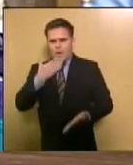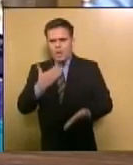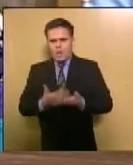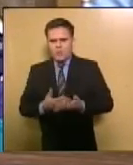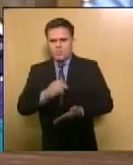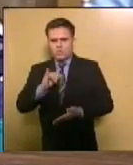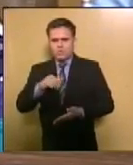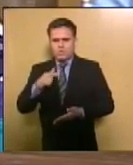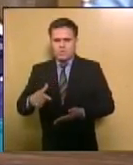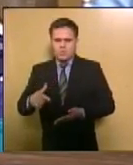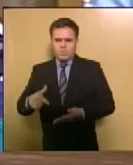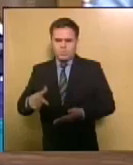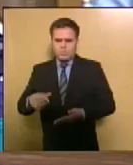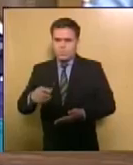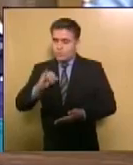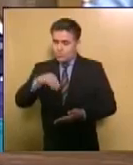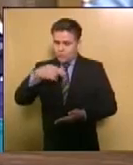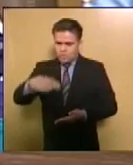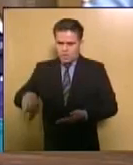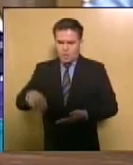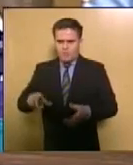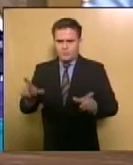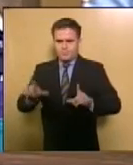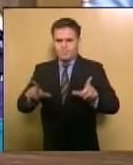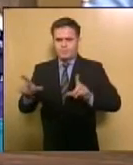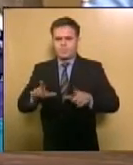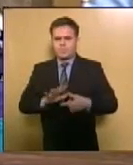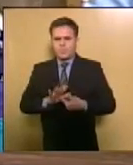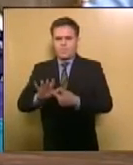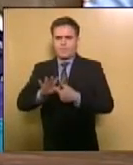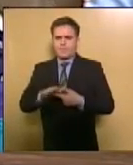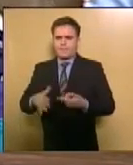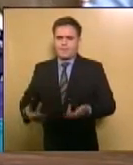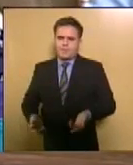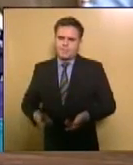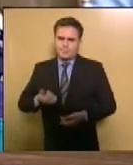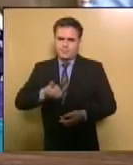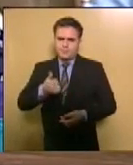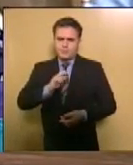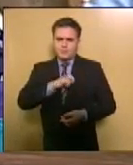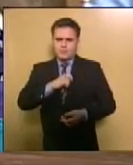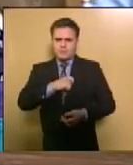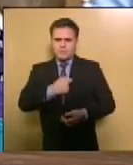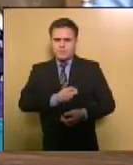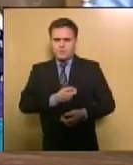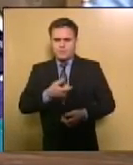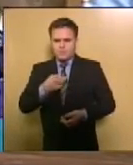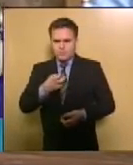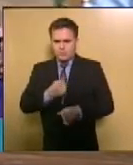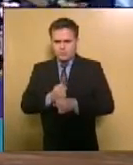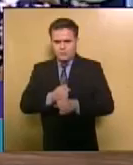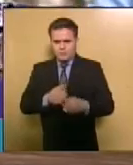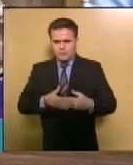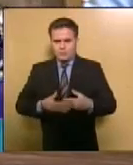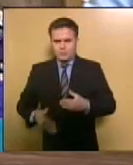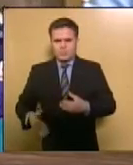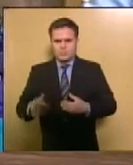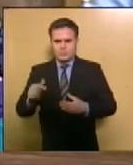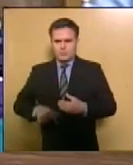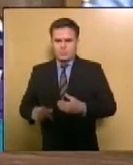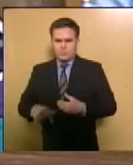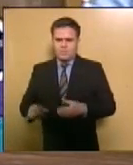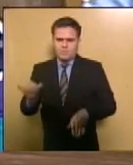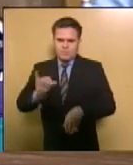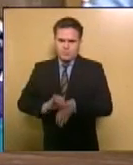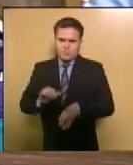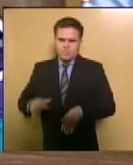Nacional aqui e quando eu vim pra primeira delegacia isso 5 anos após eu AC primeira delegacia aqui na capital já em